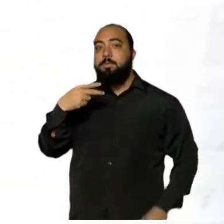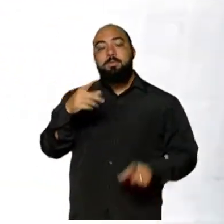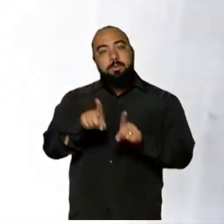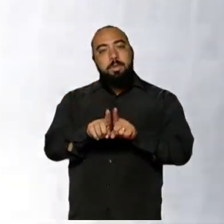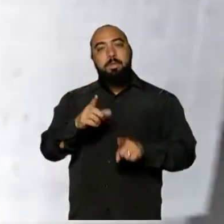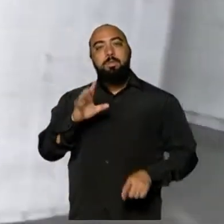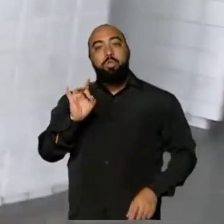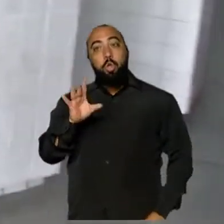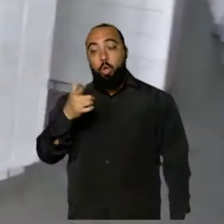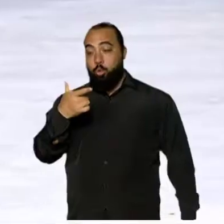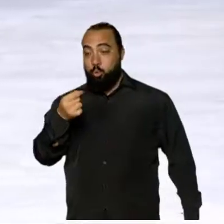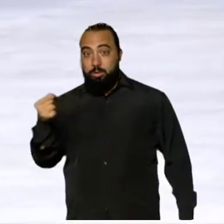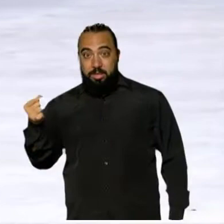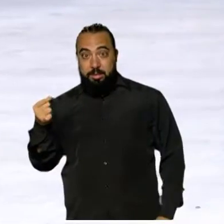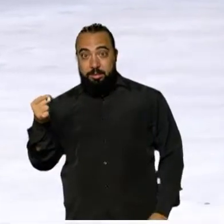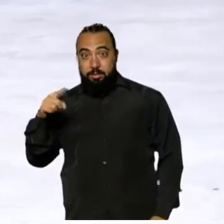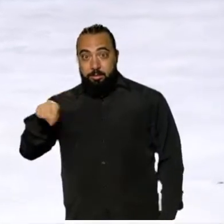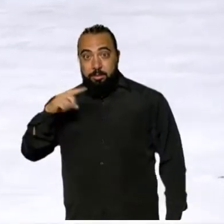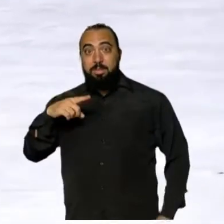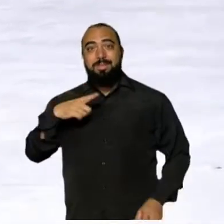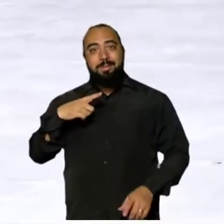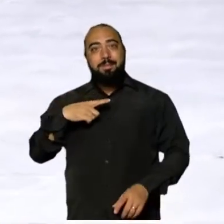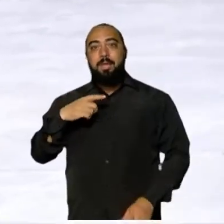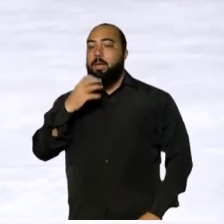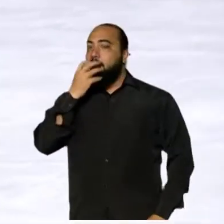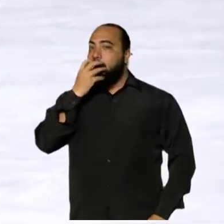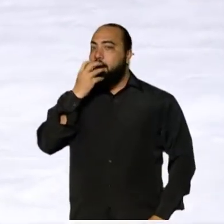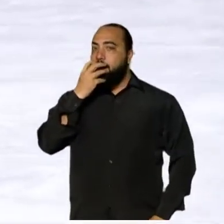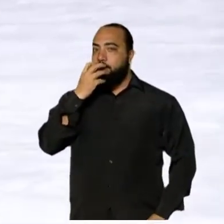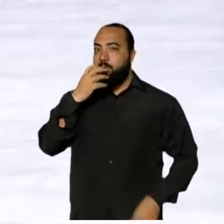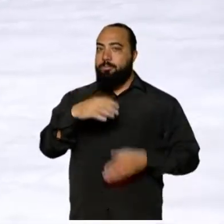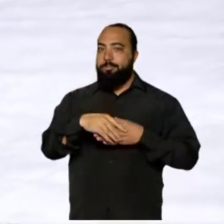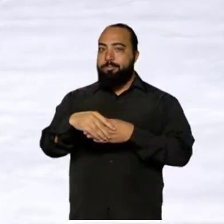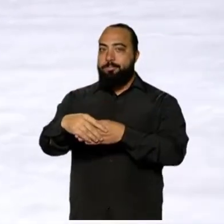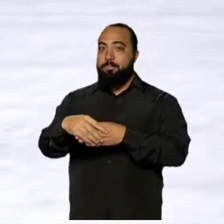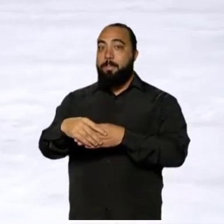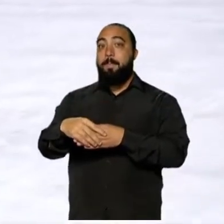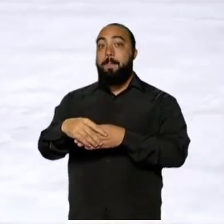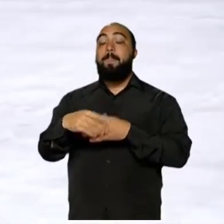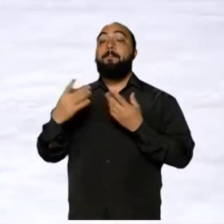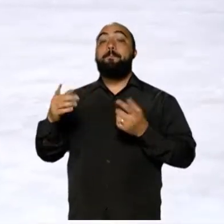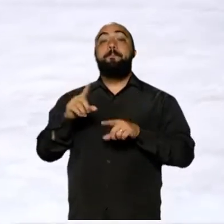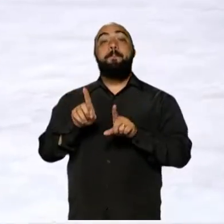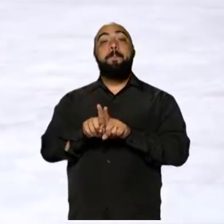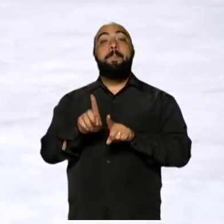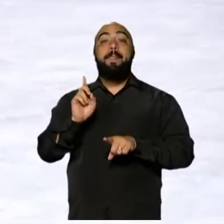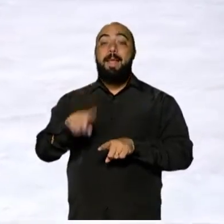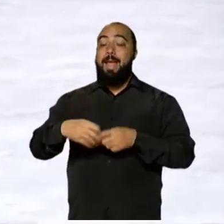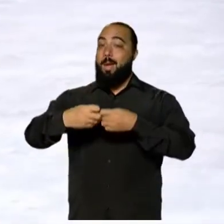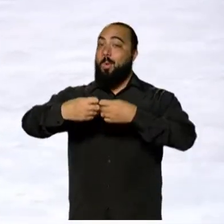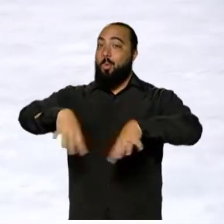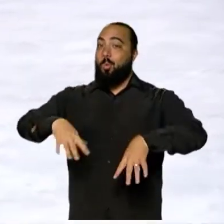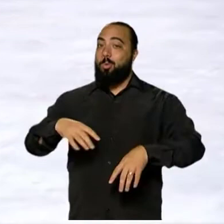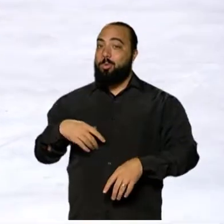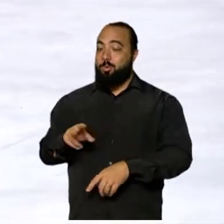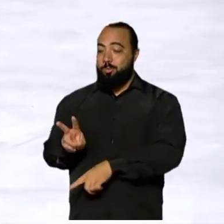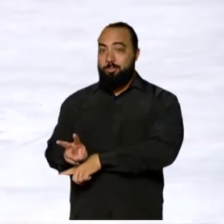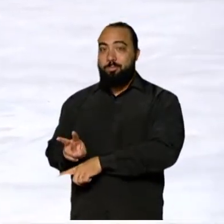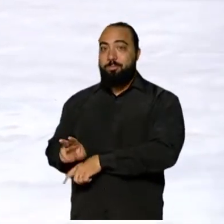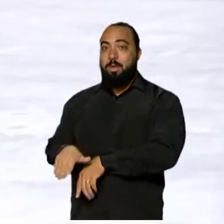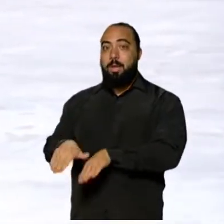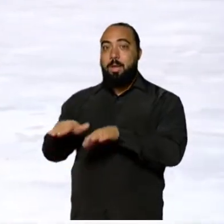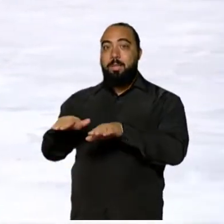apenas 200 dessas pessoas tenham cães-guias convencionais, isso devido ao elevado custo de criação e também